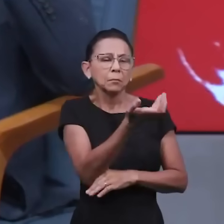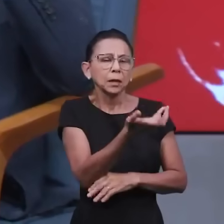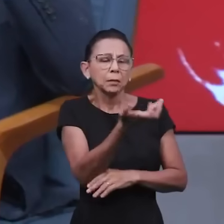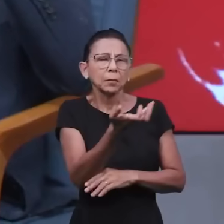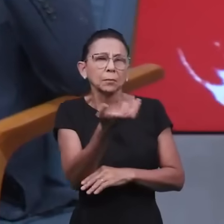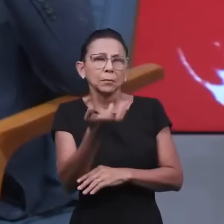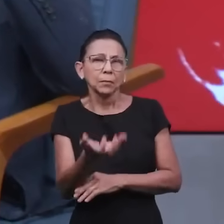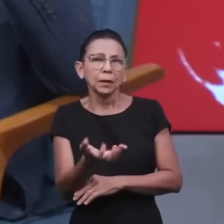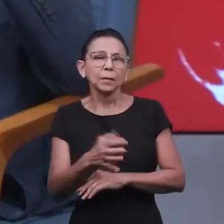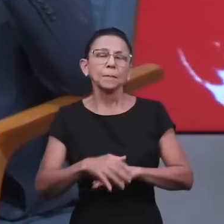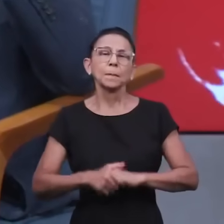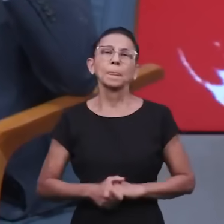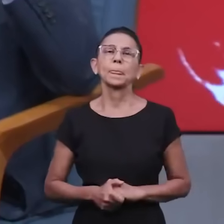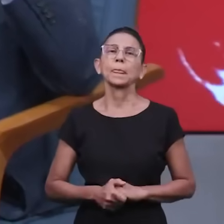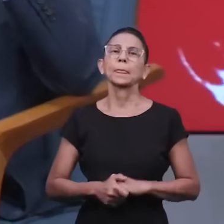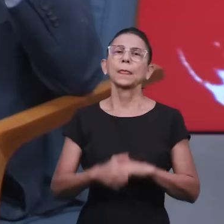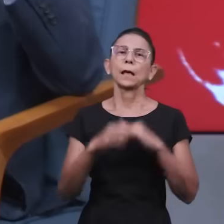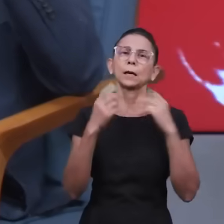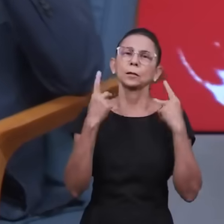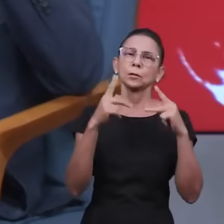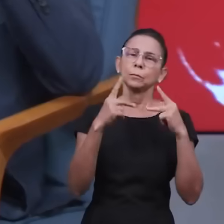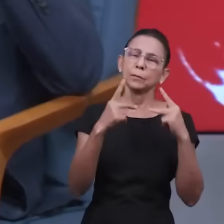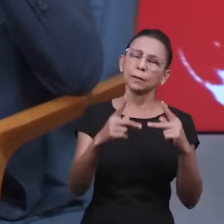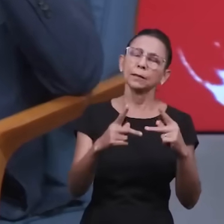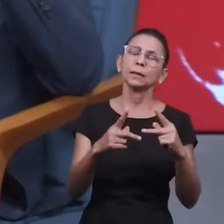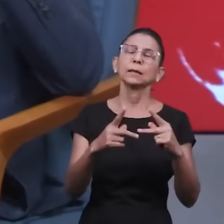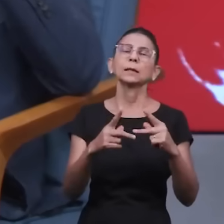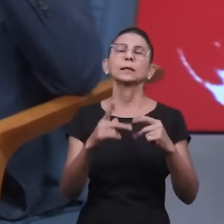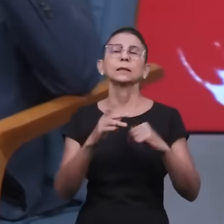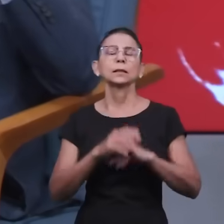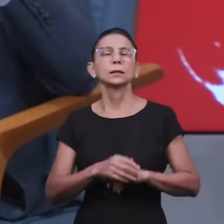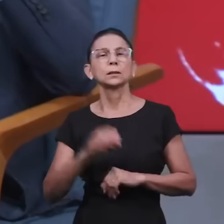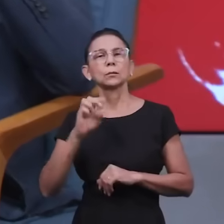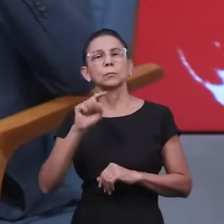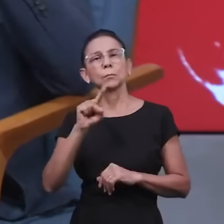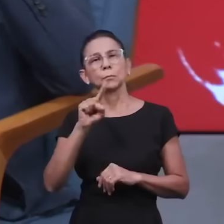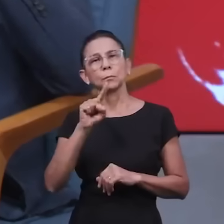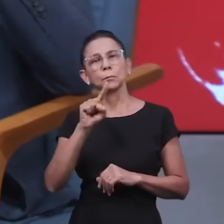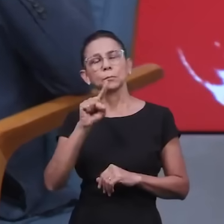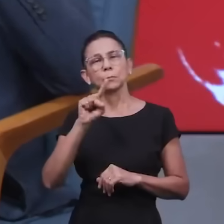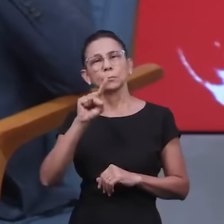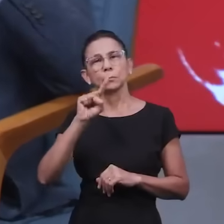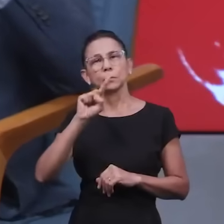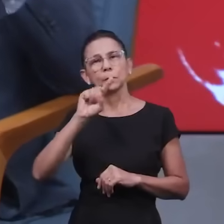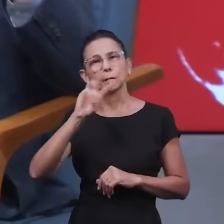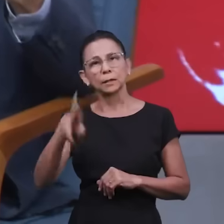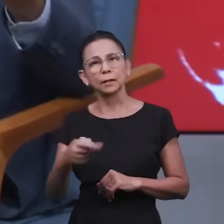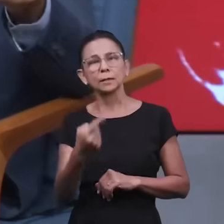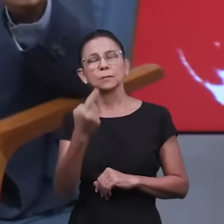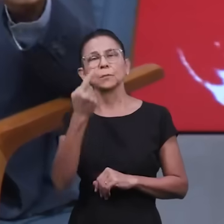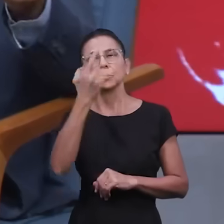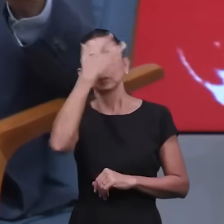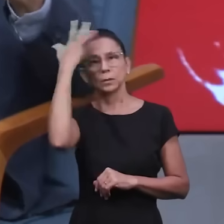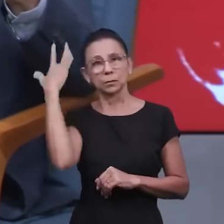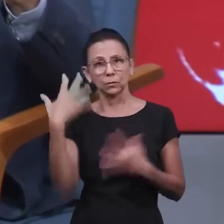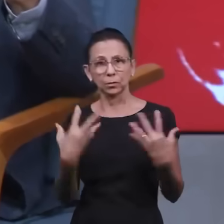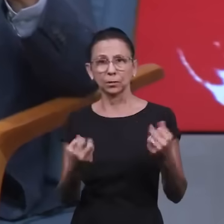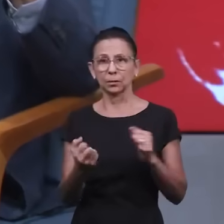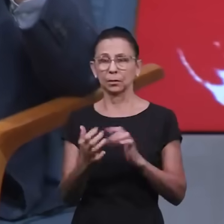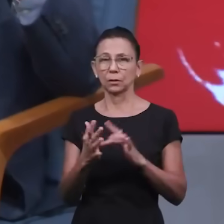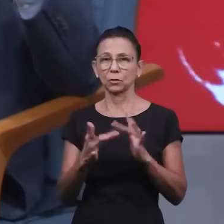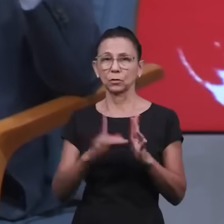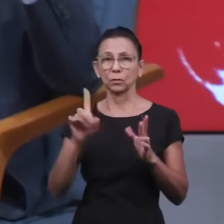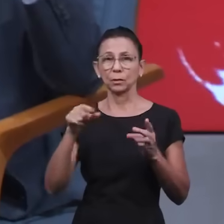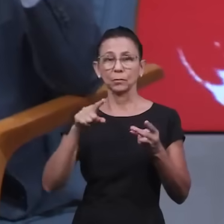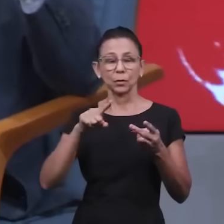5.000 conversões. Depois, Cornélio. Então, a igreja cresce